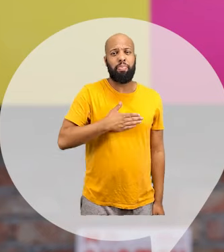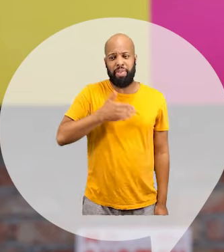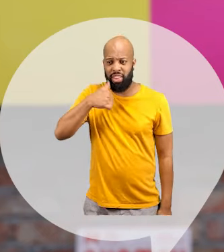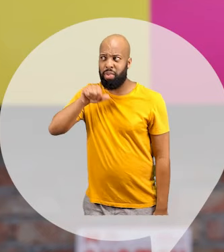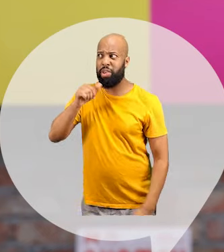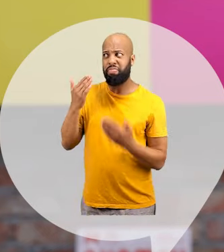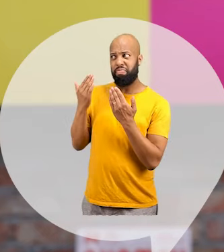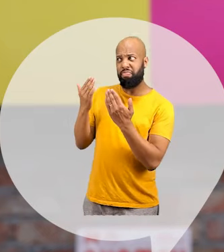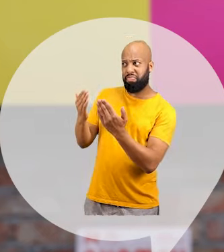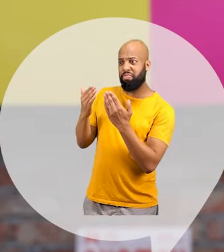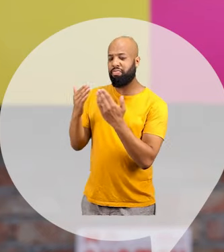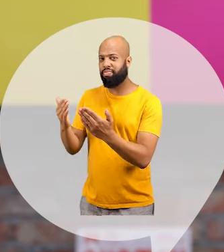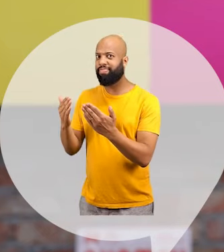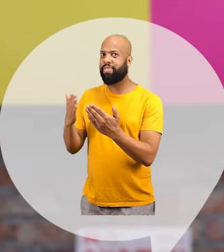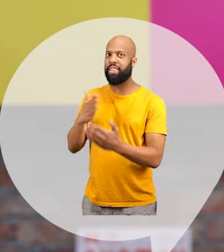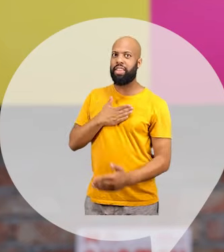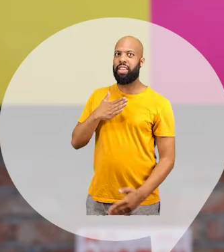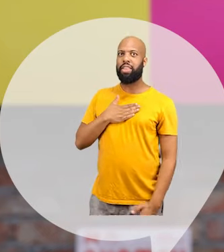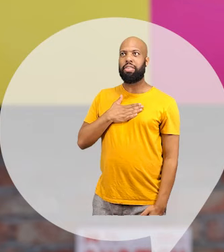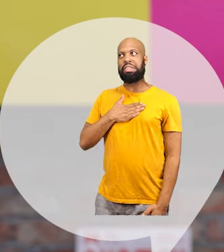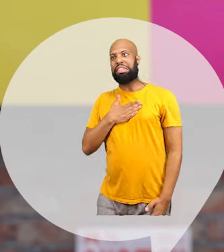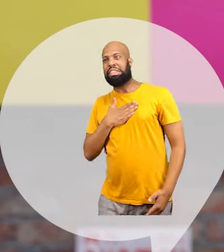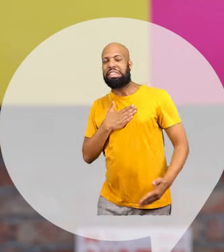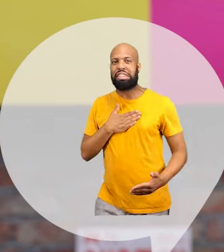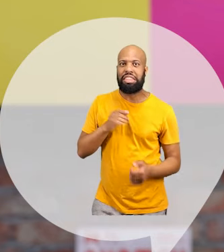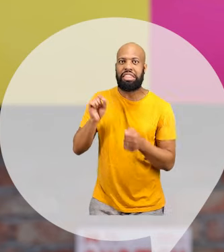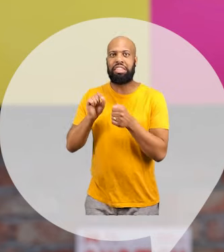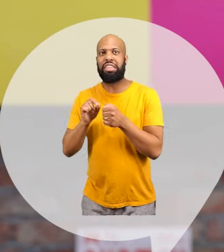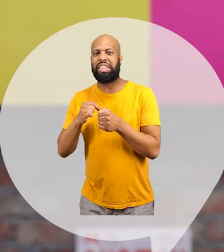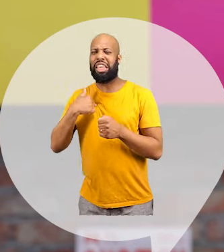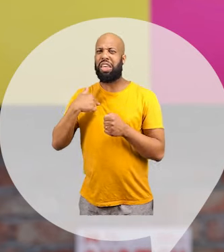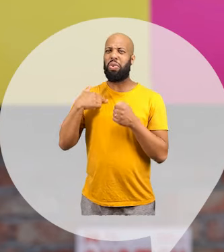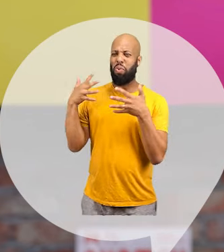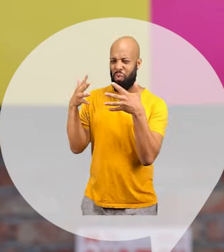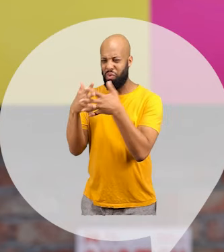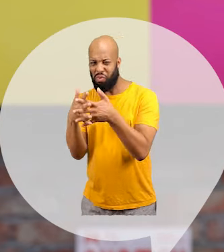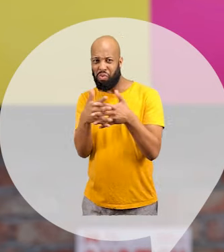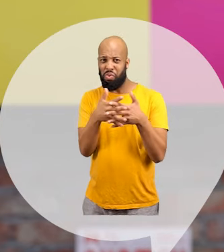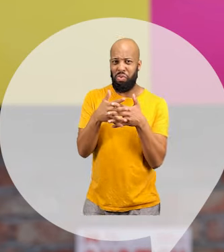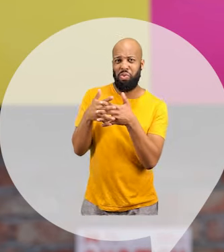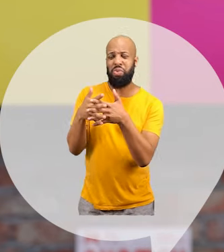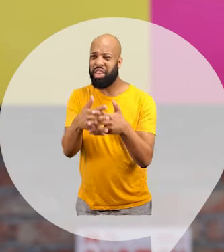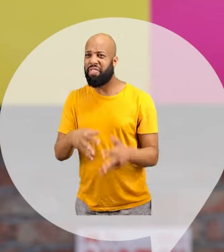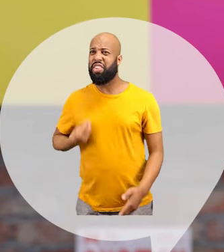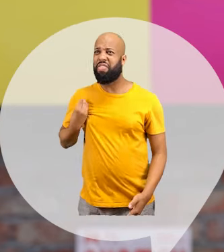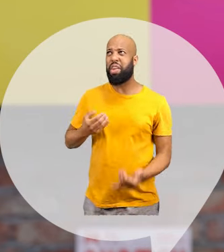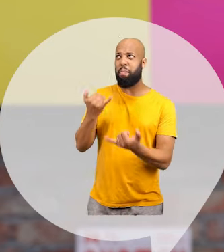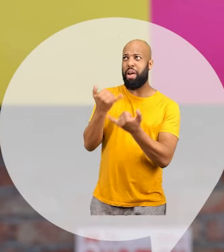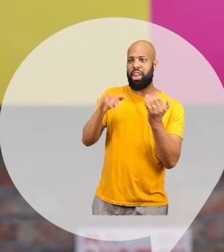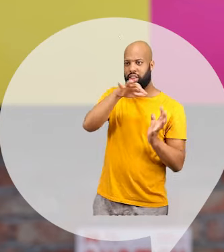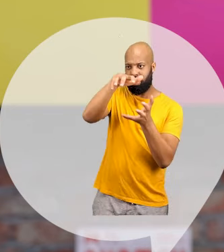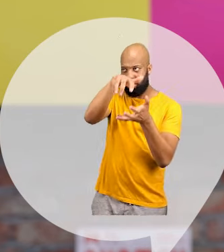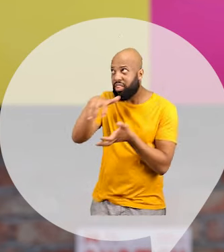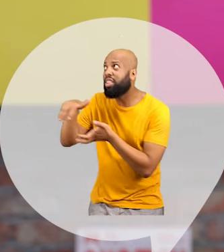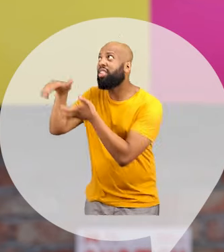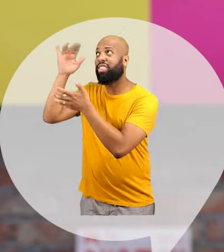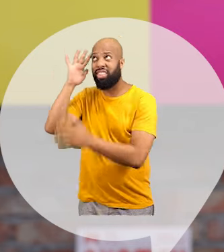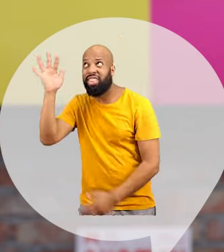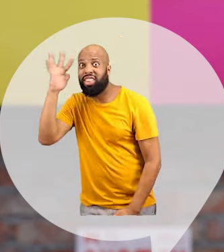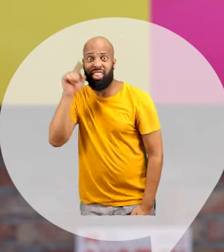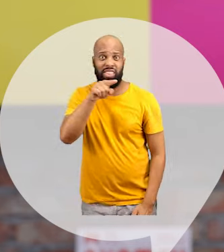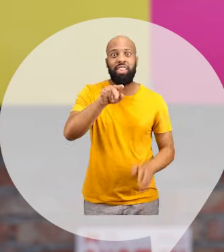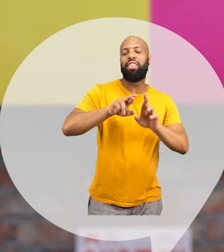e a minha mãe só desconfiar que essa minha luz que me faz ser tão confuso e viver em outro mundo